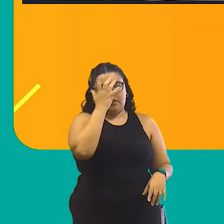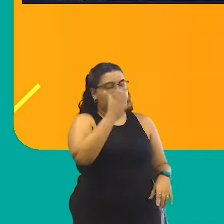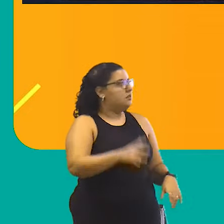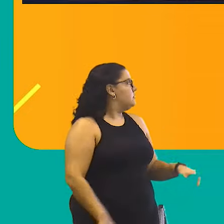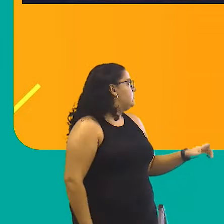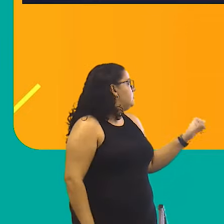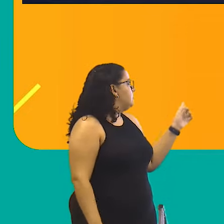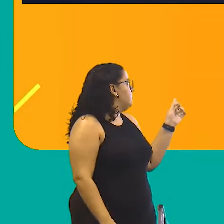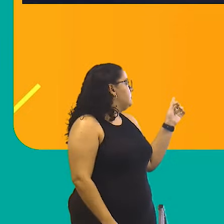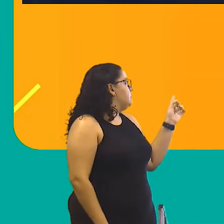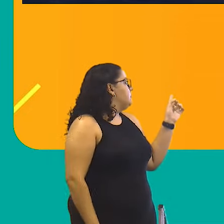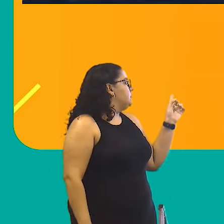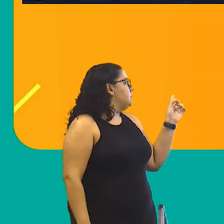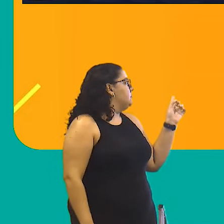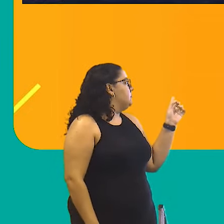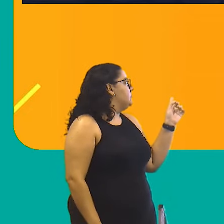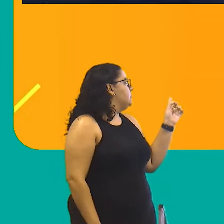as opções.